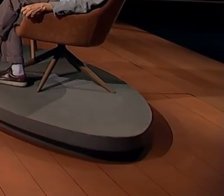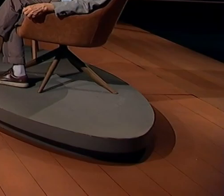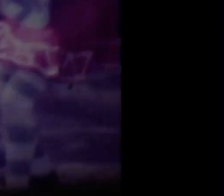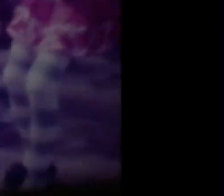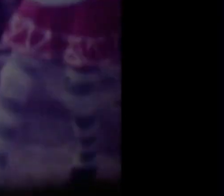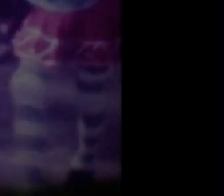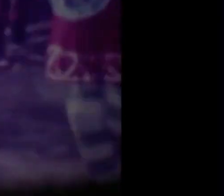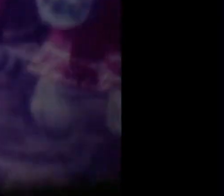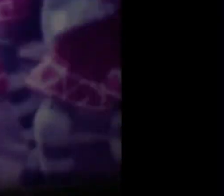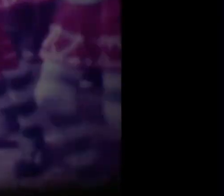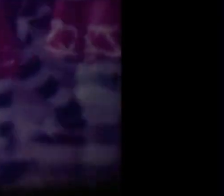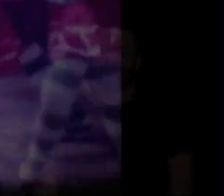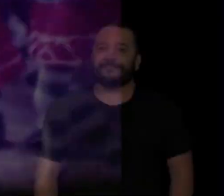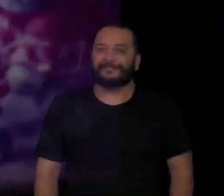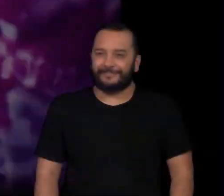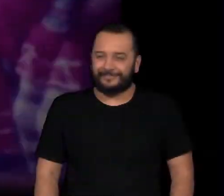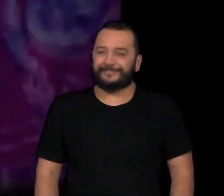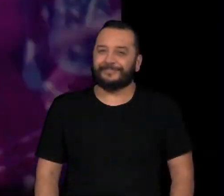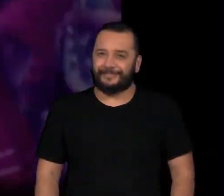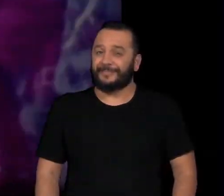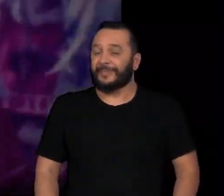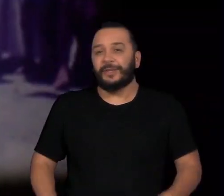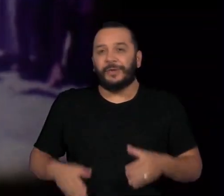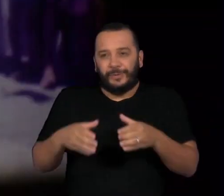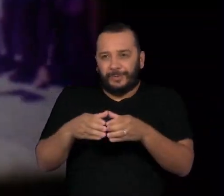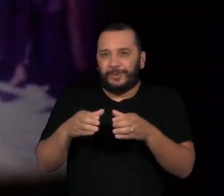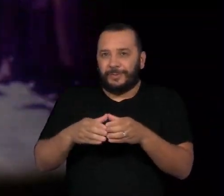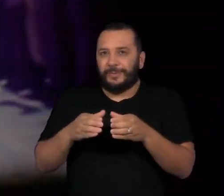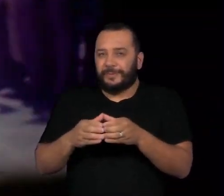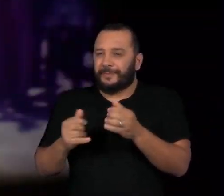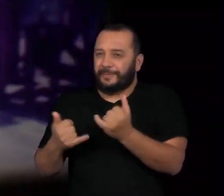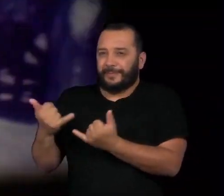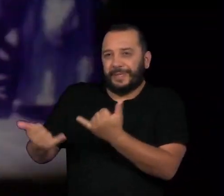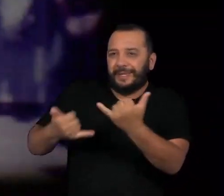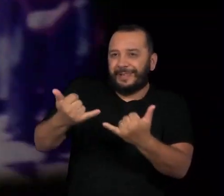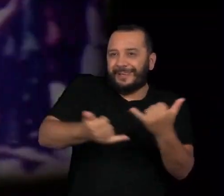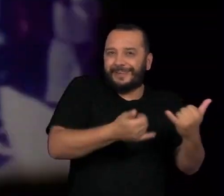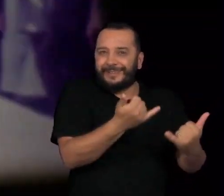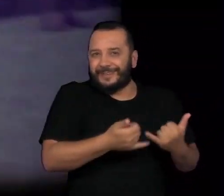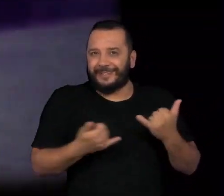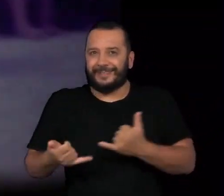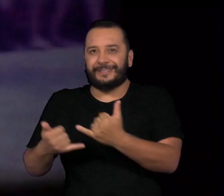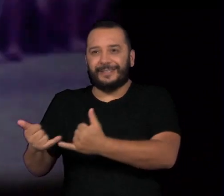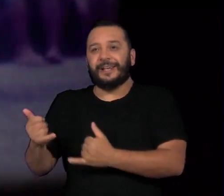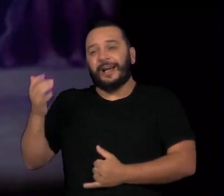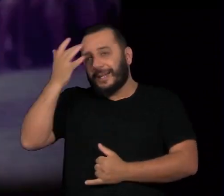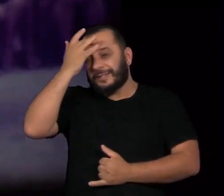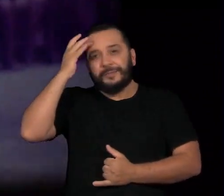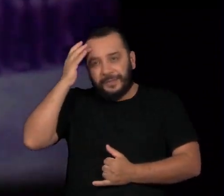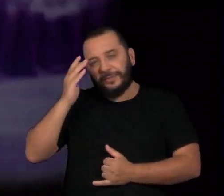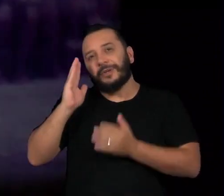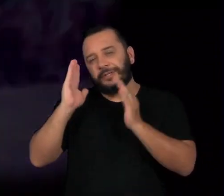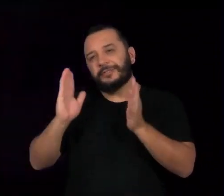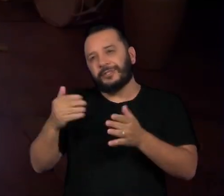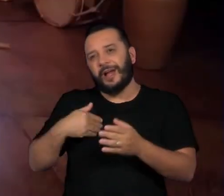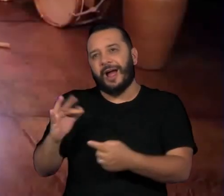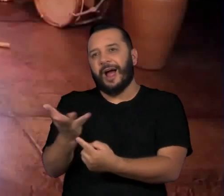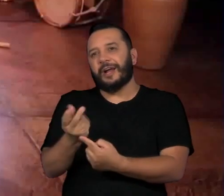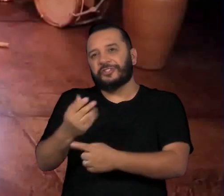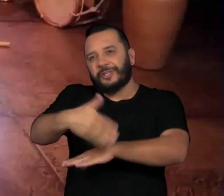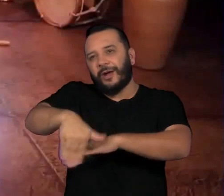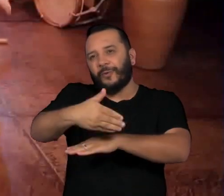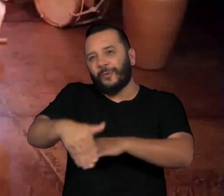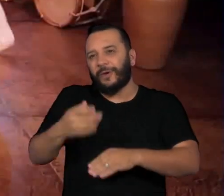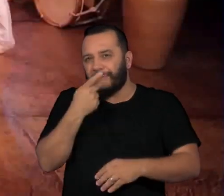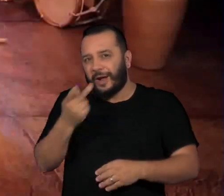ver brincante é o nome com o qual os artistas populares se autodenominam eles não